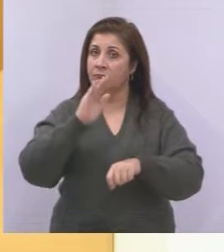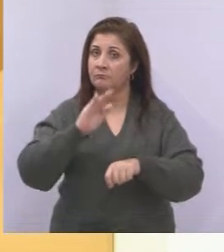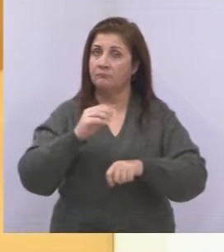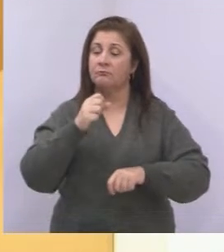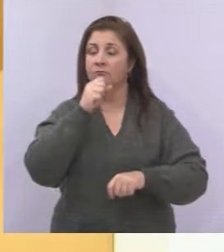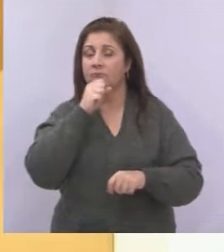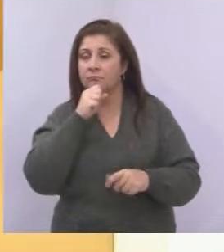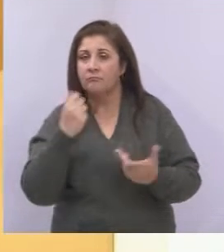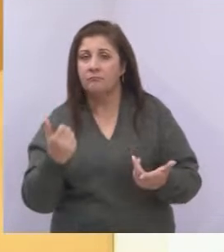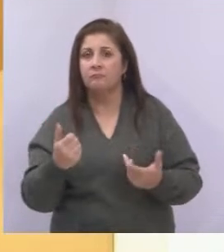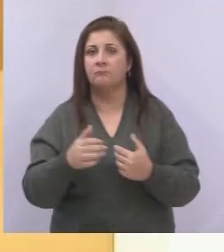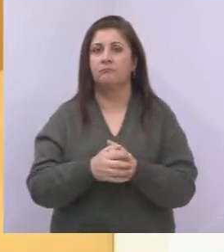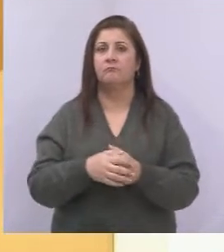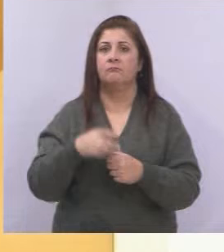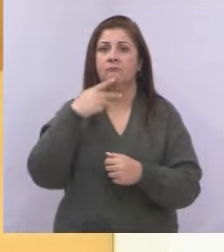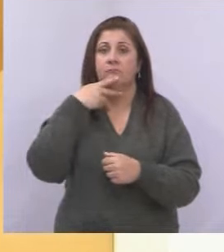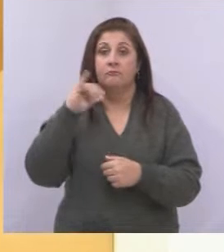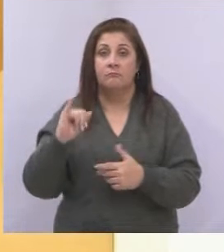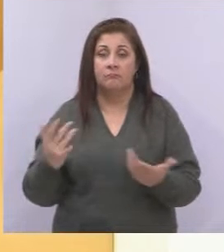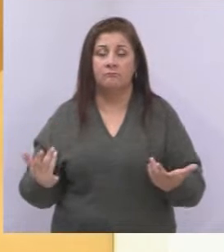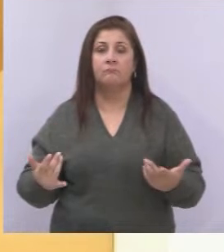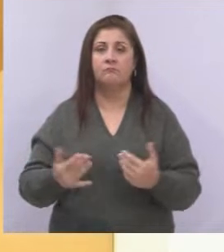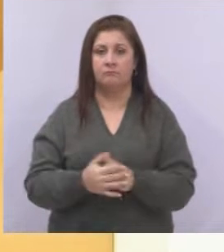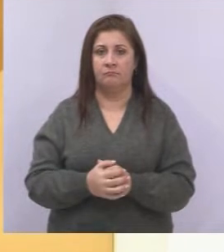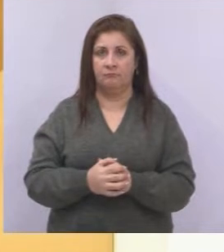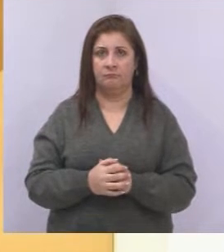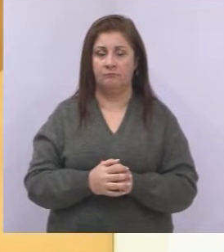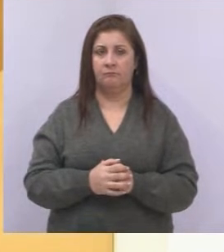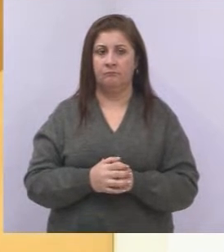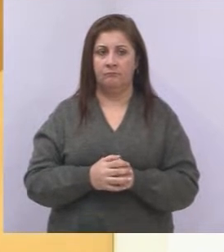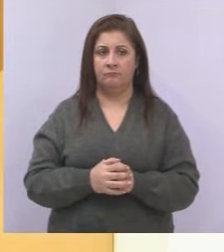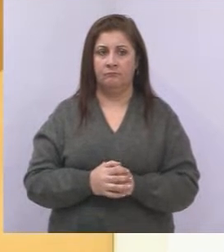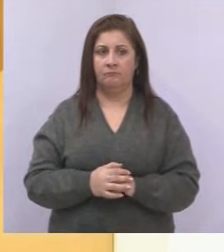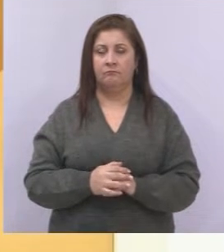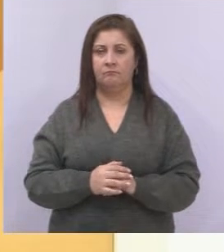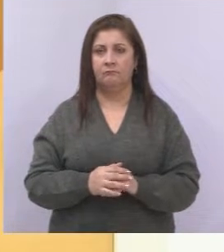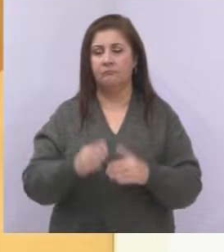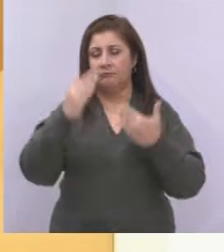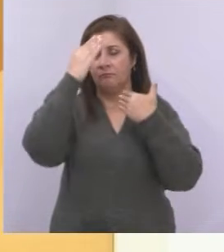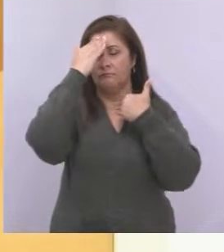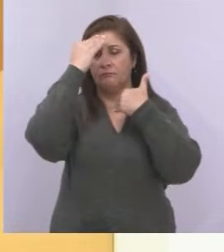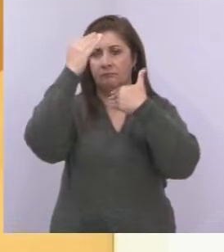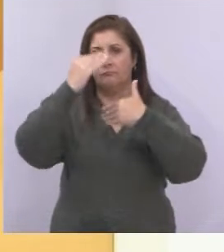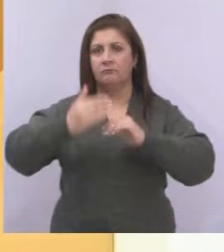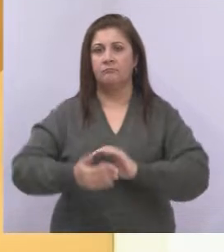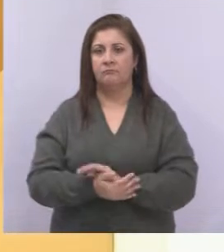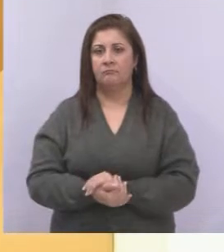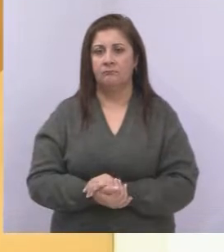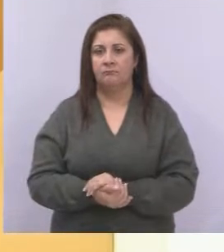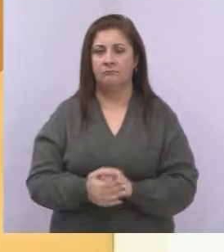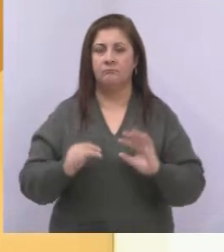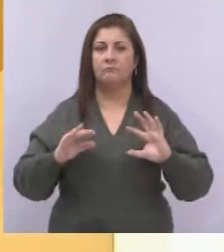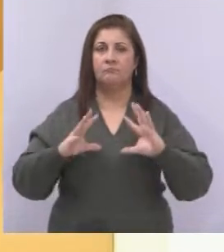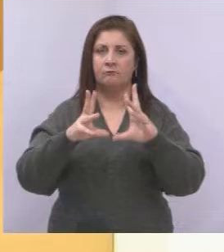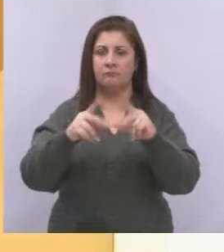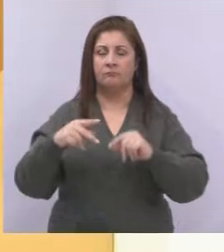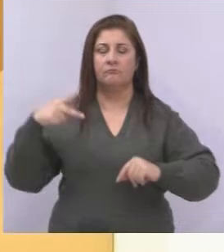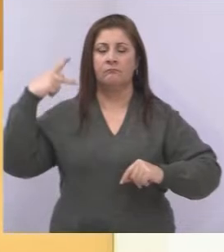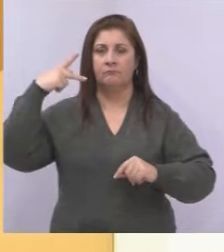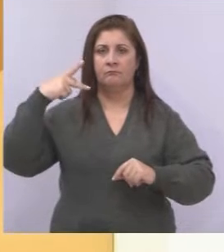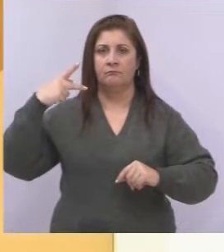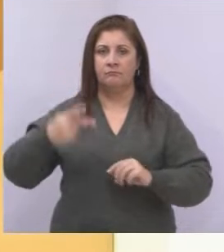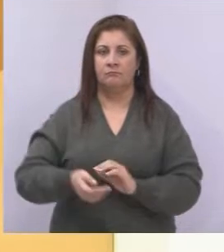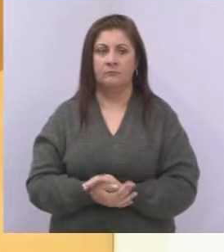nossos avós, nossos pais, tá? Então, fica aqui meus agradecimentos a todos os nobres